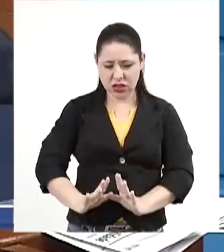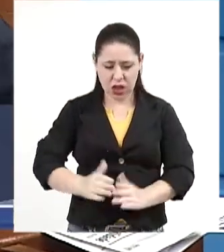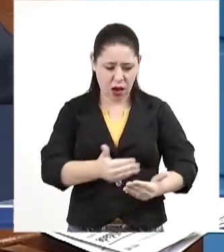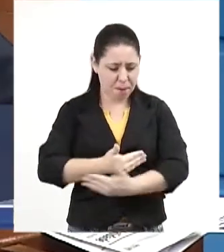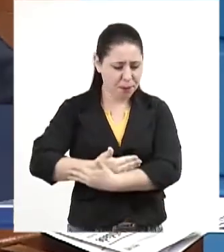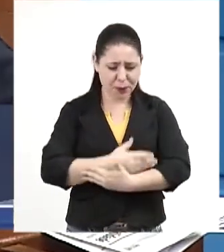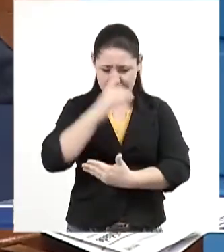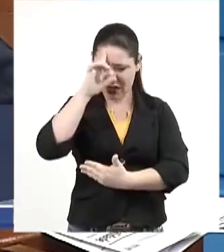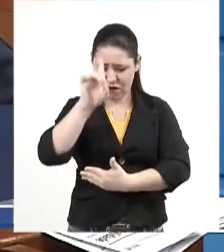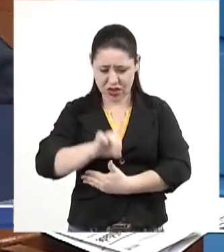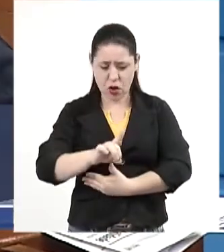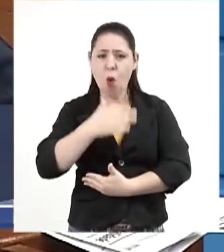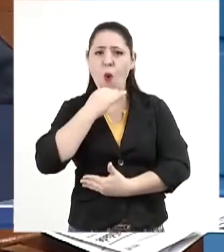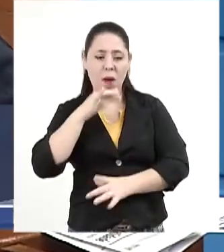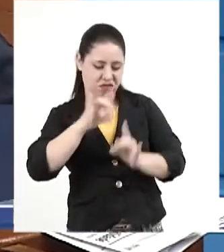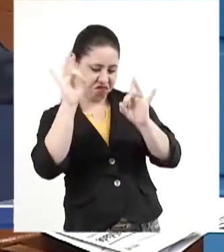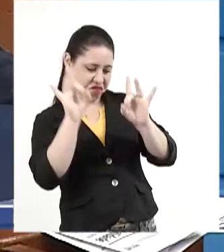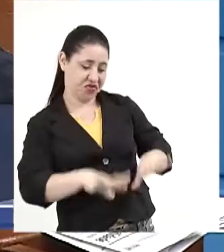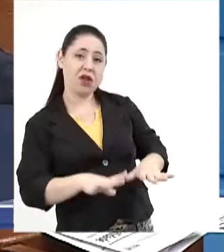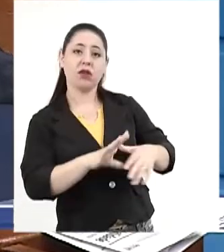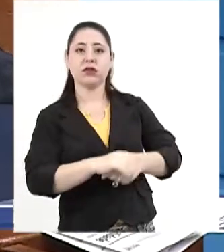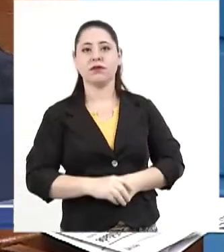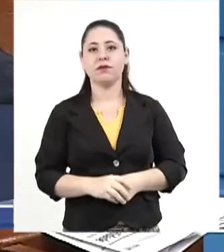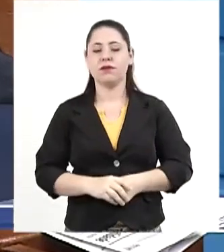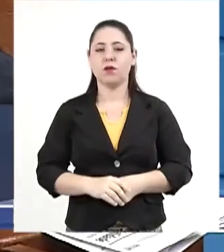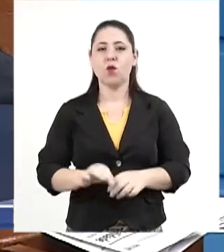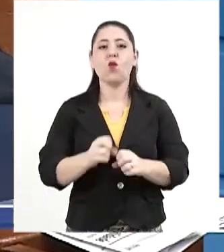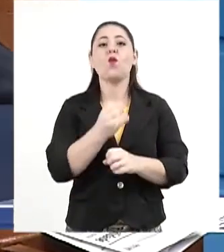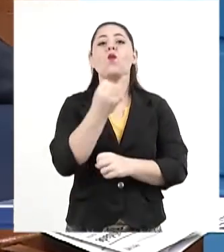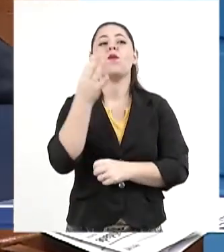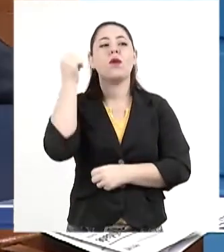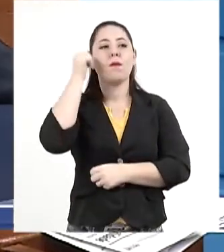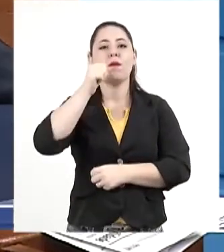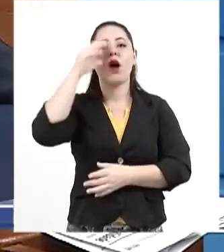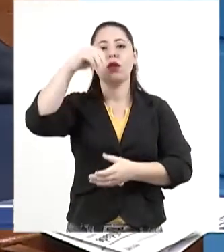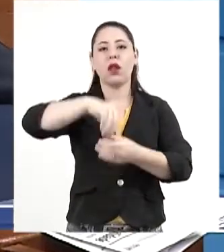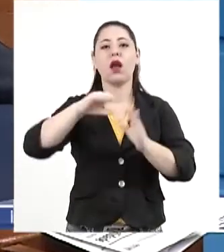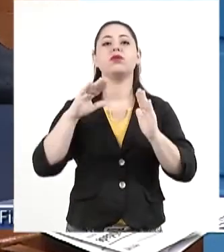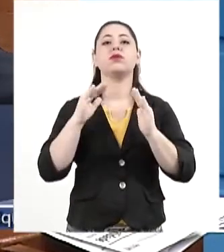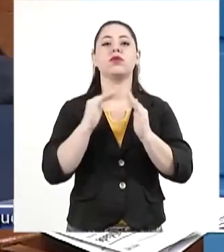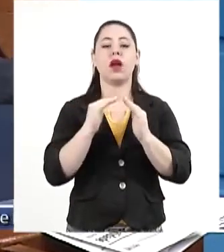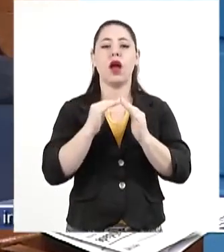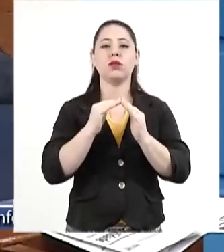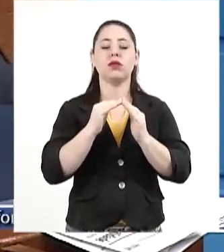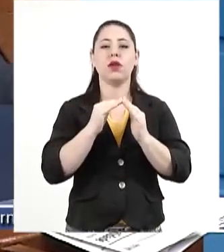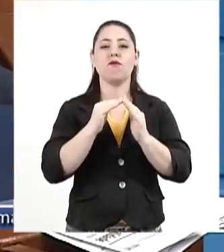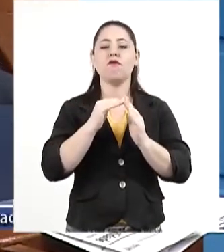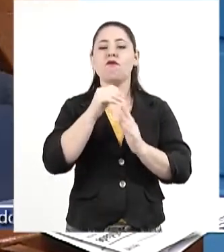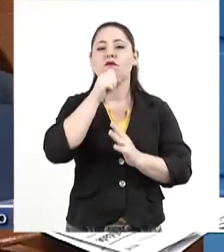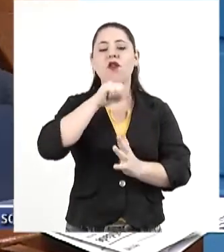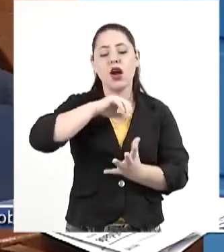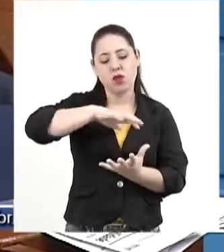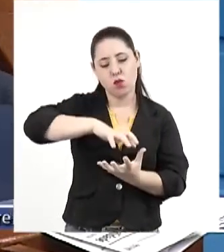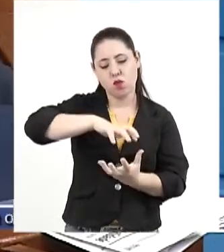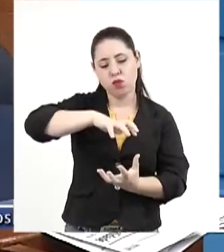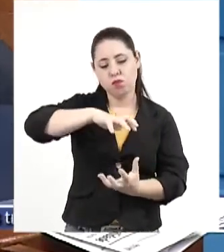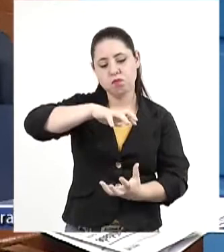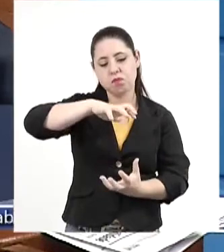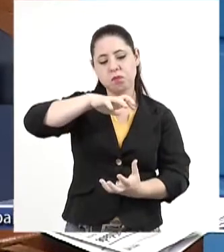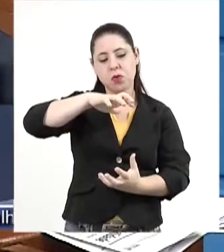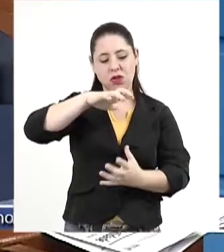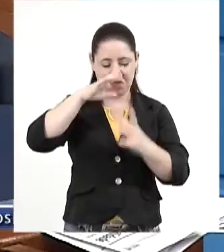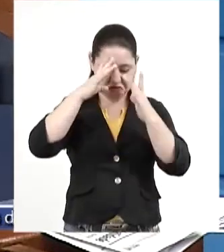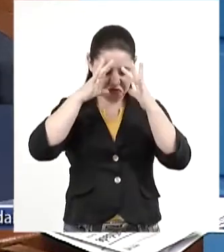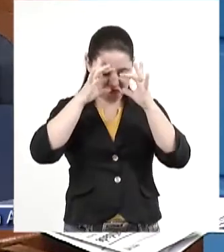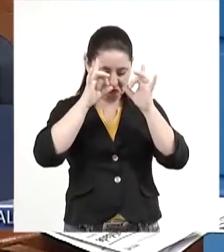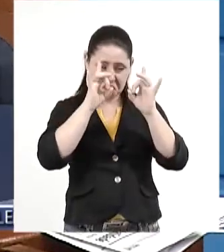um filho com deficiência. Quantas mulheres estão dentro de casa, idosas, invisíveis,